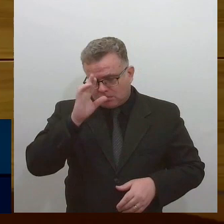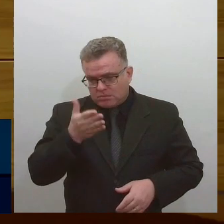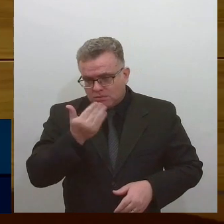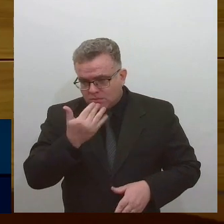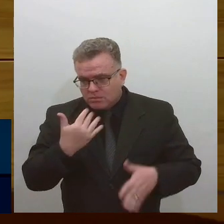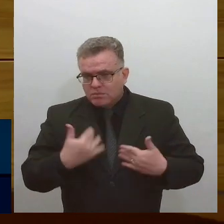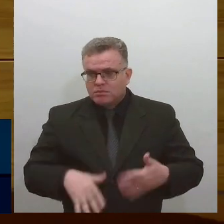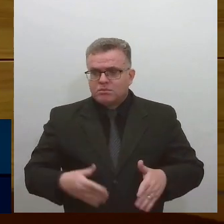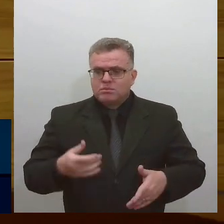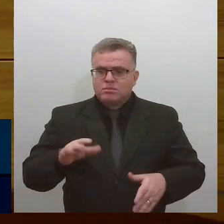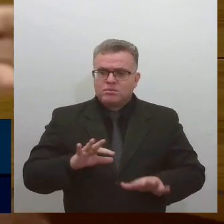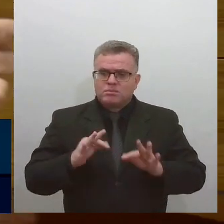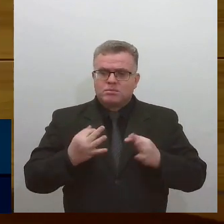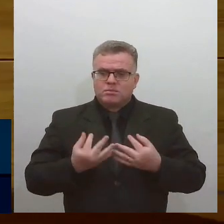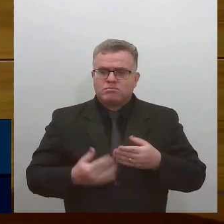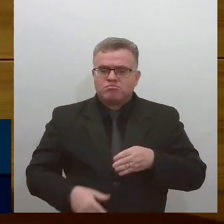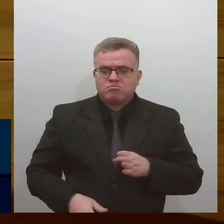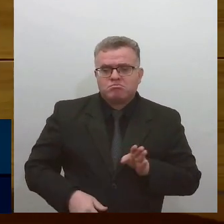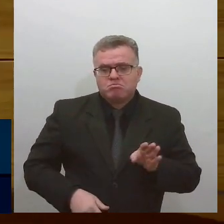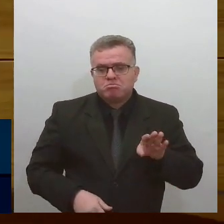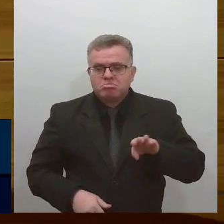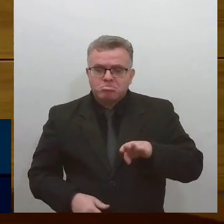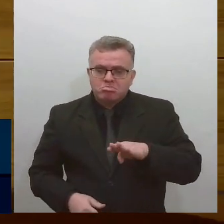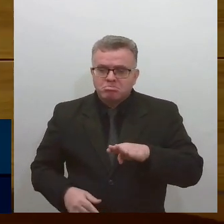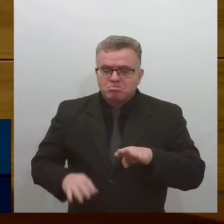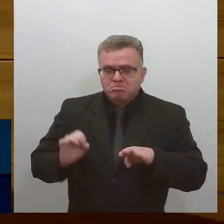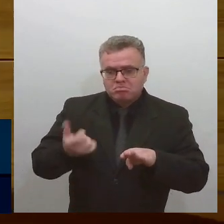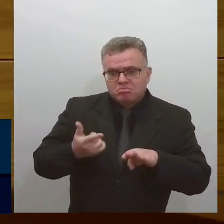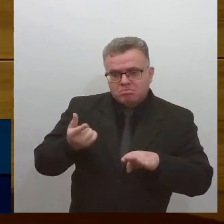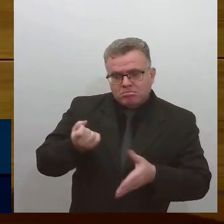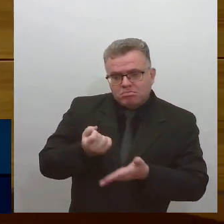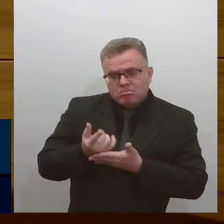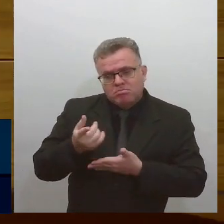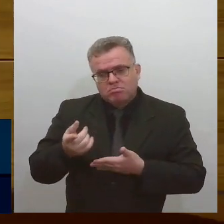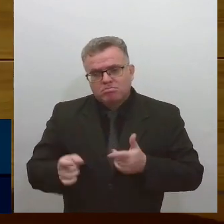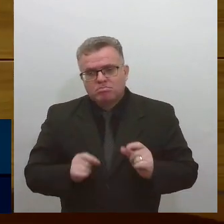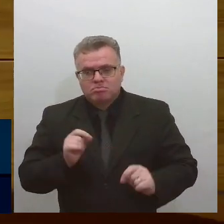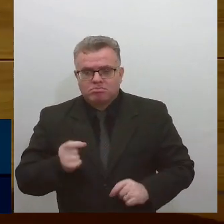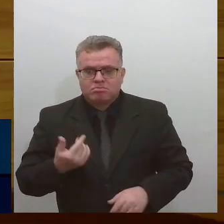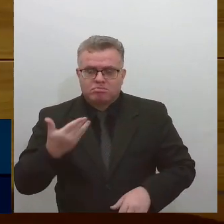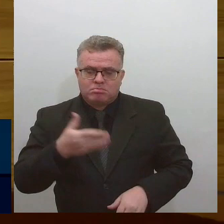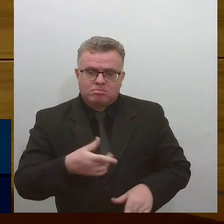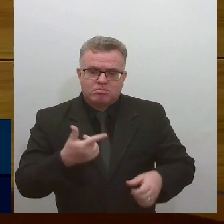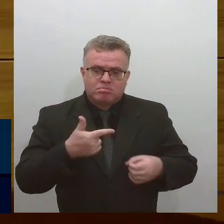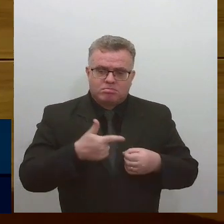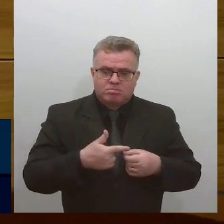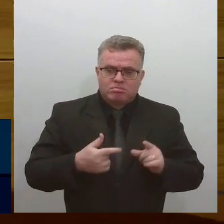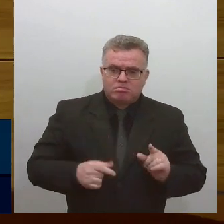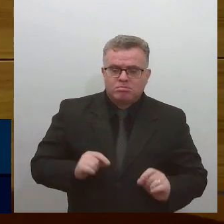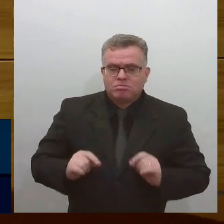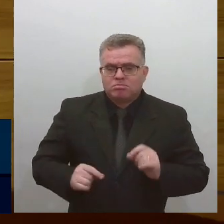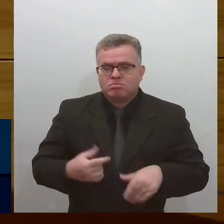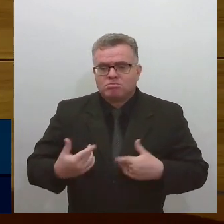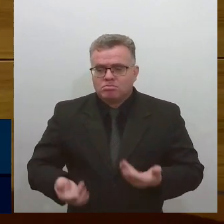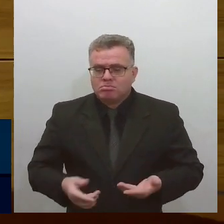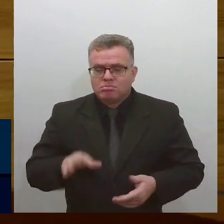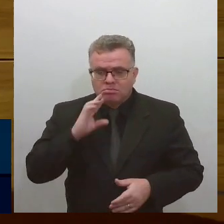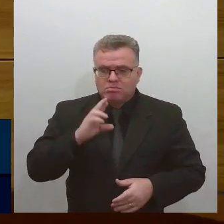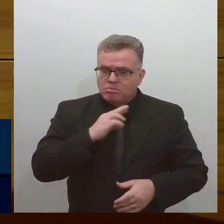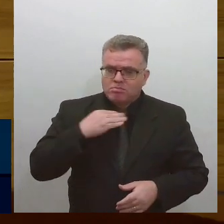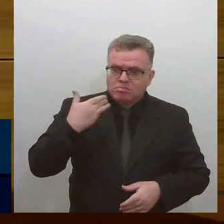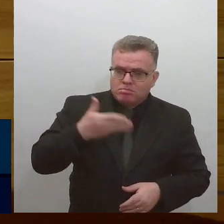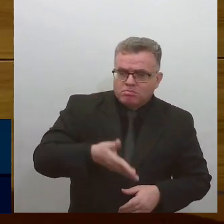deu uma parada distância compre no supermercado lá faça uso do po de gasolina ele vá ali no restaurante então a gente tá